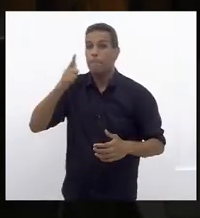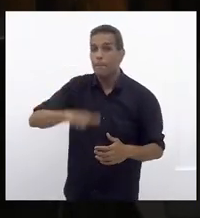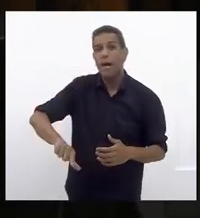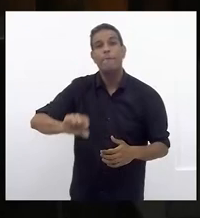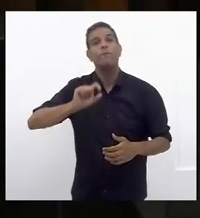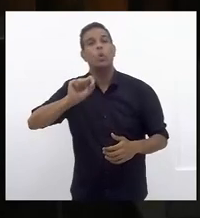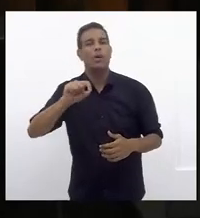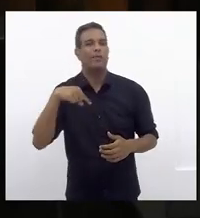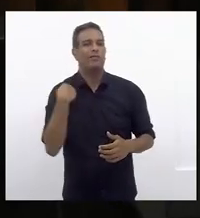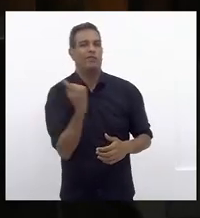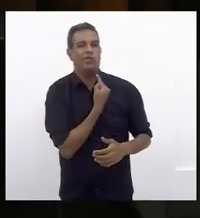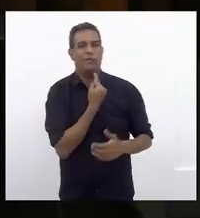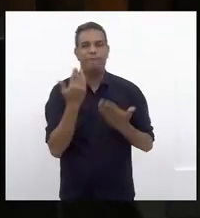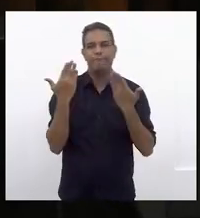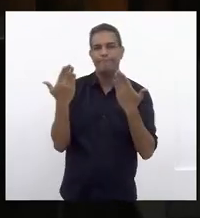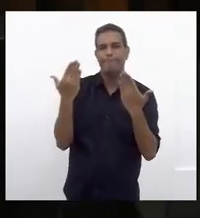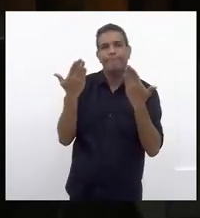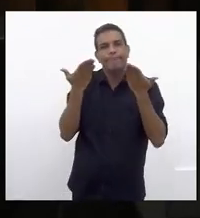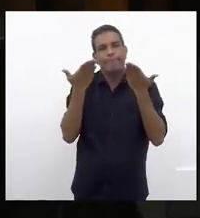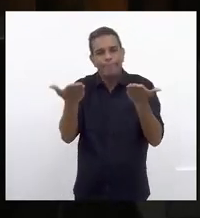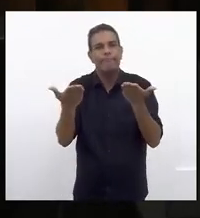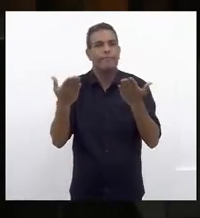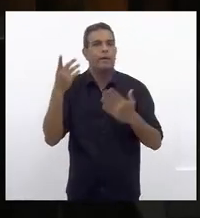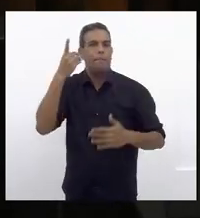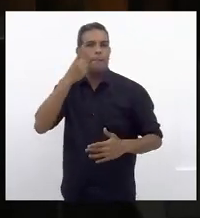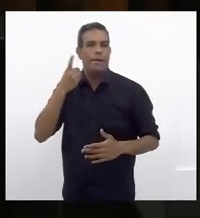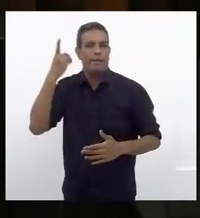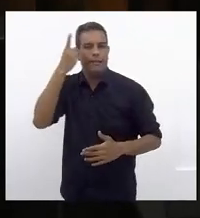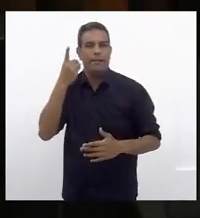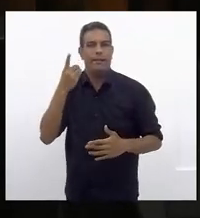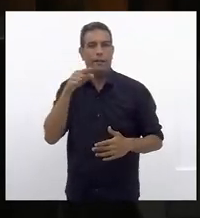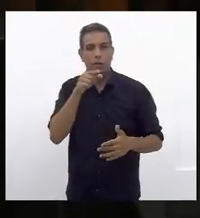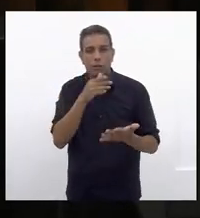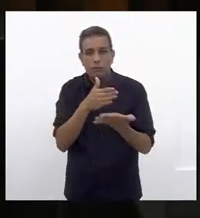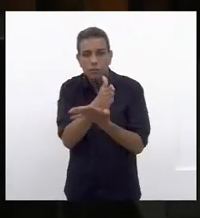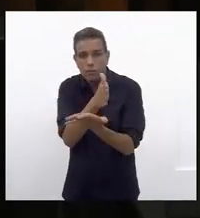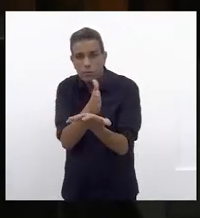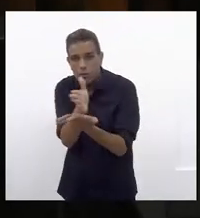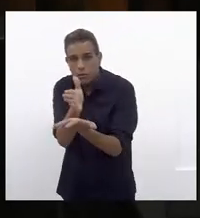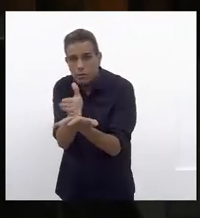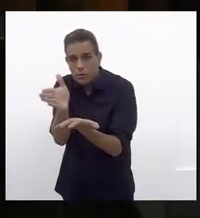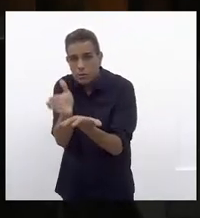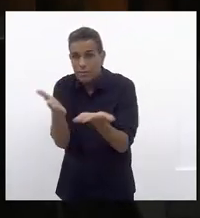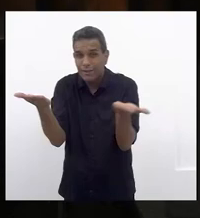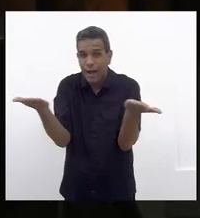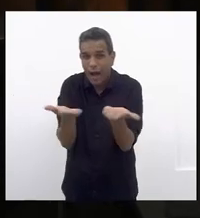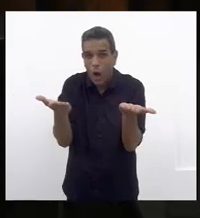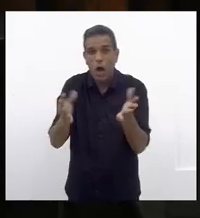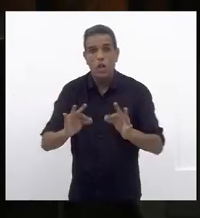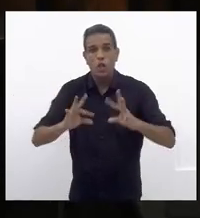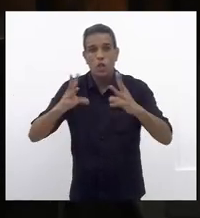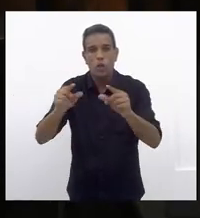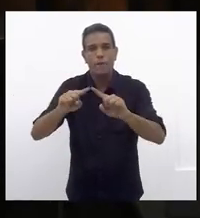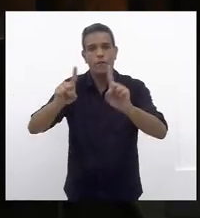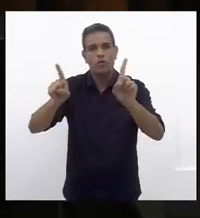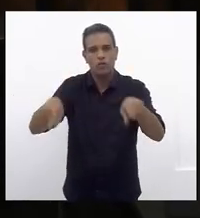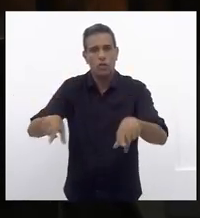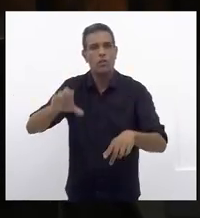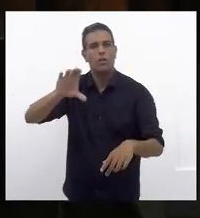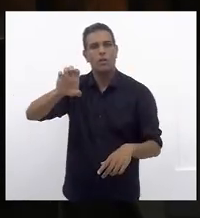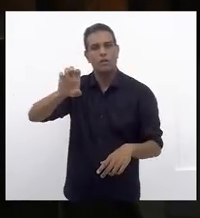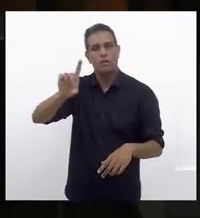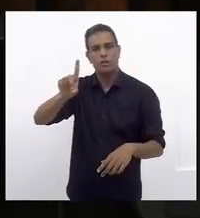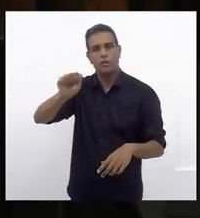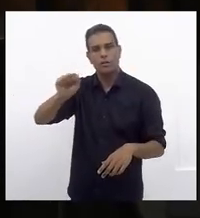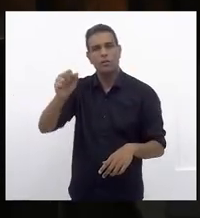E ainda mais, senhor presidente Eliomar Coelho, e os sedanianos que aqui estão. Foi comemorada